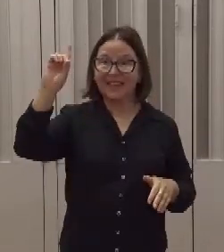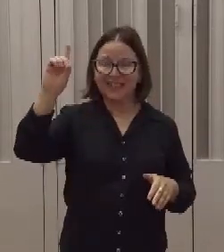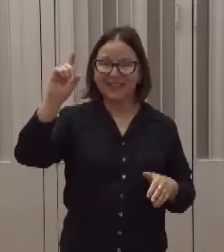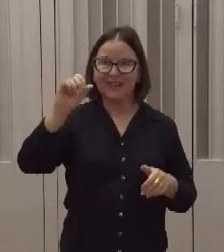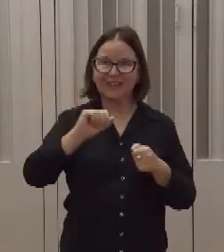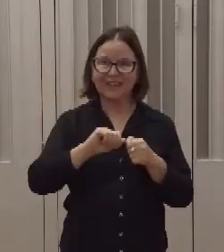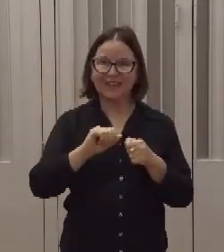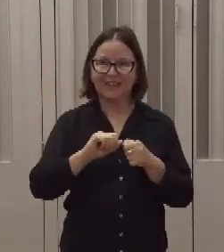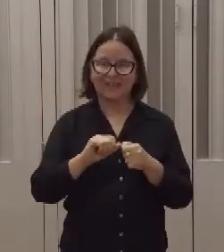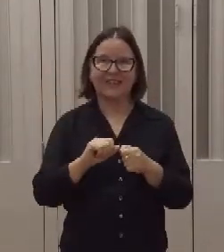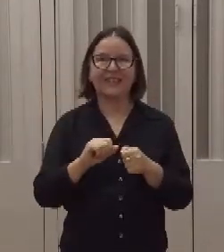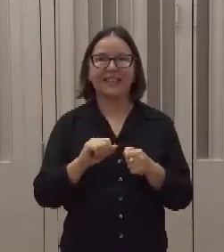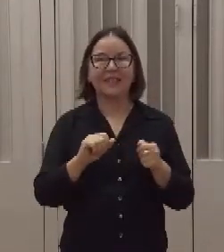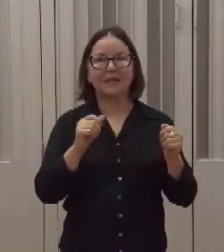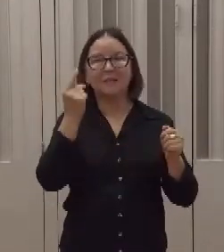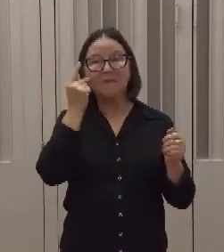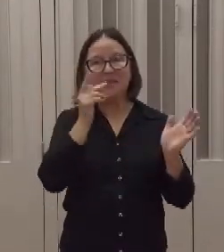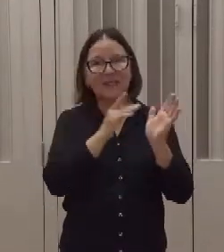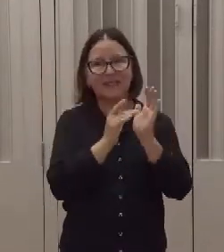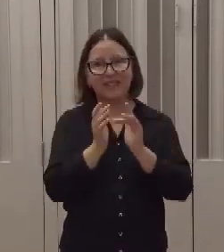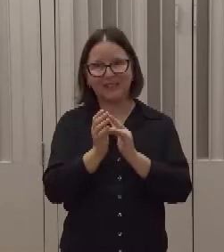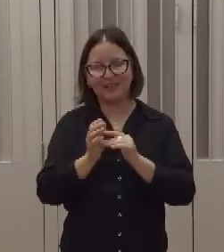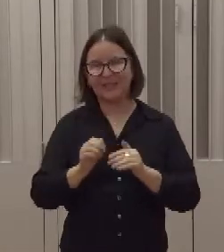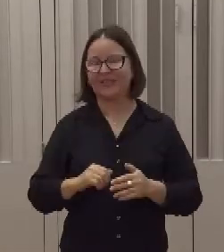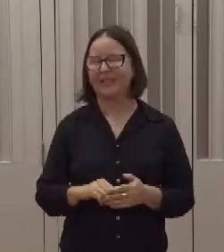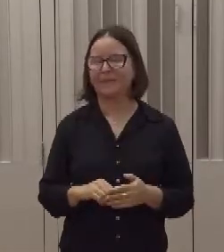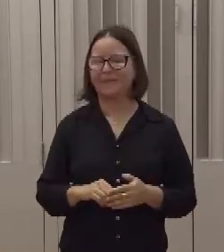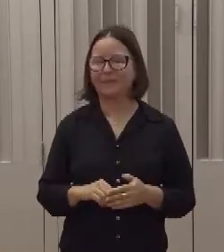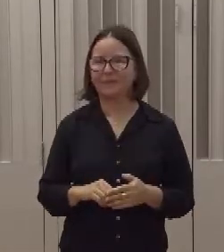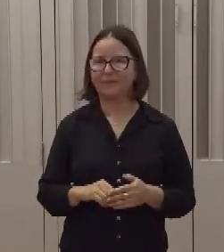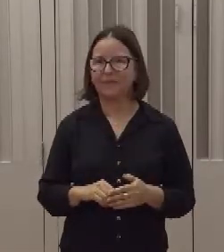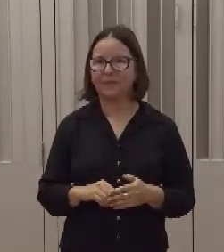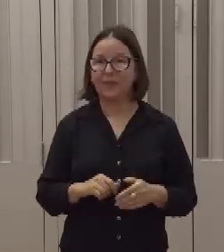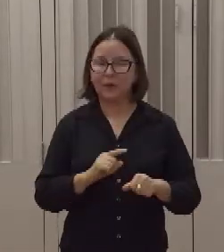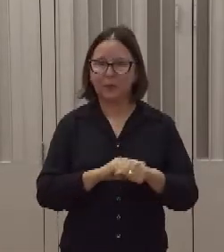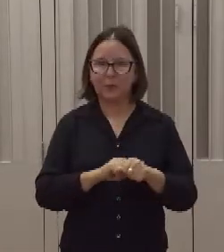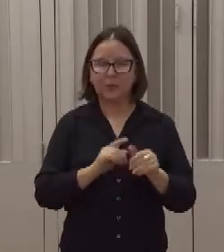4 do Evangelho de Mateus, Jesus é tentado no deserto.